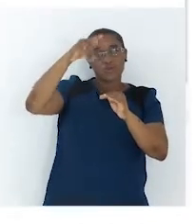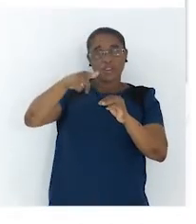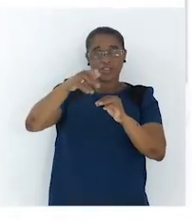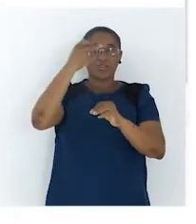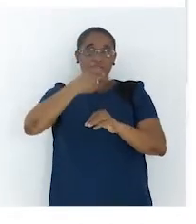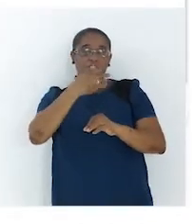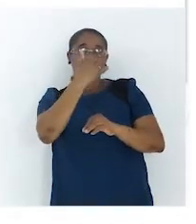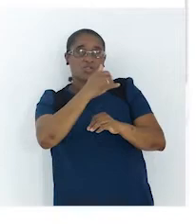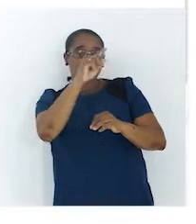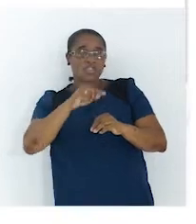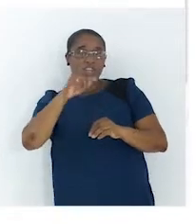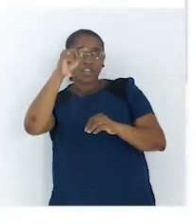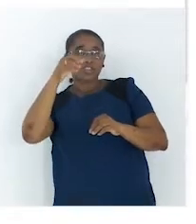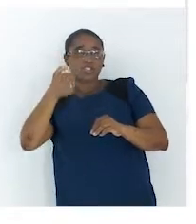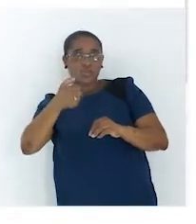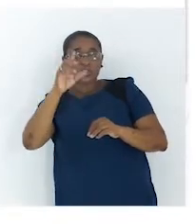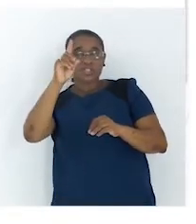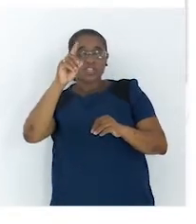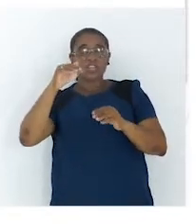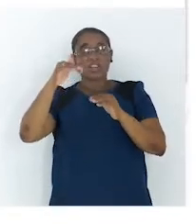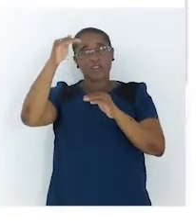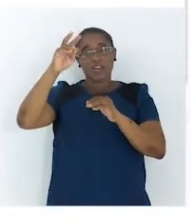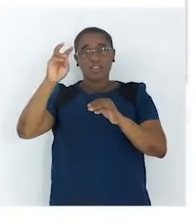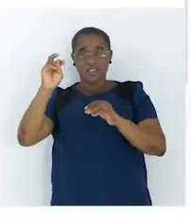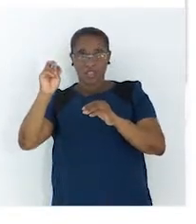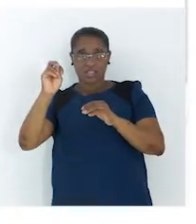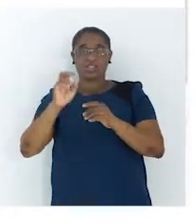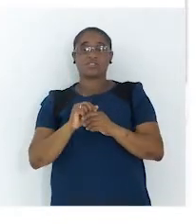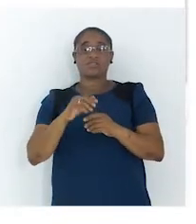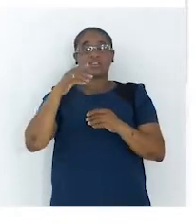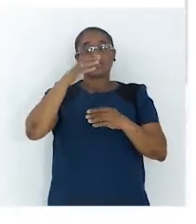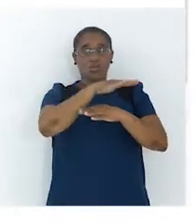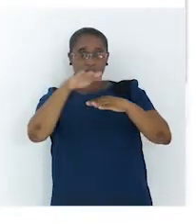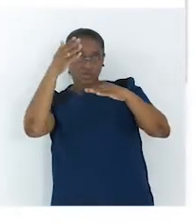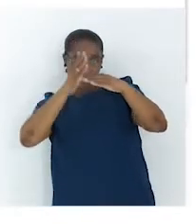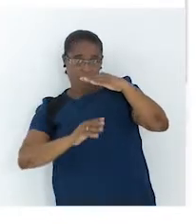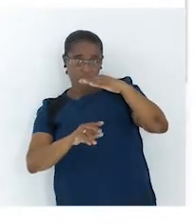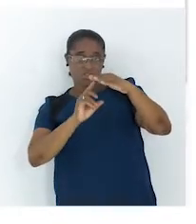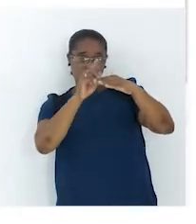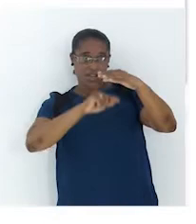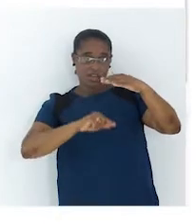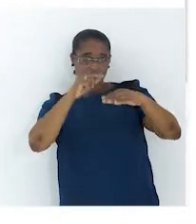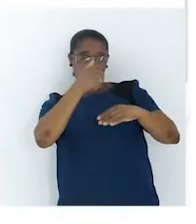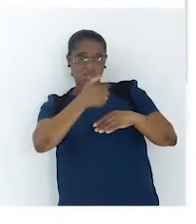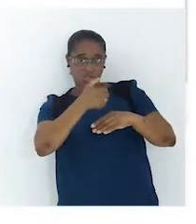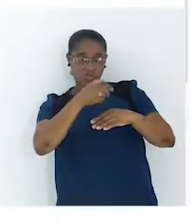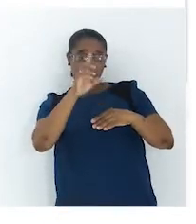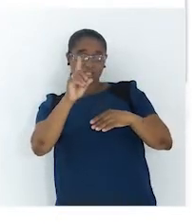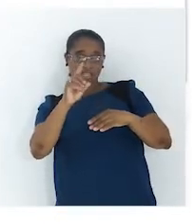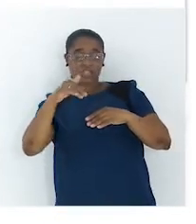com dois Rei 25 de seja agora três sobre cair 25 de seja levar a